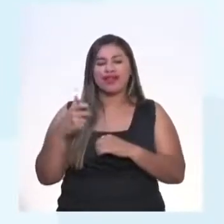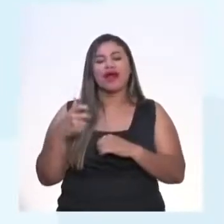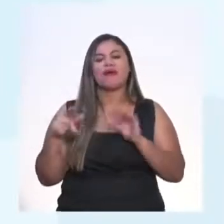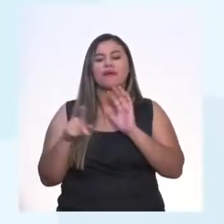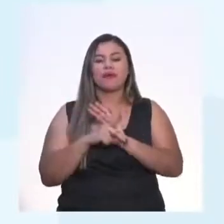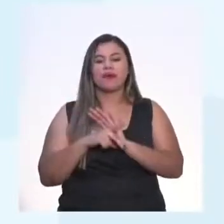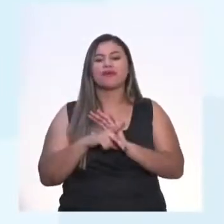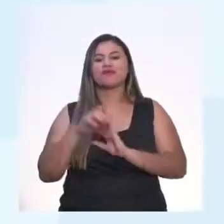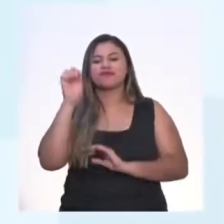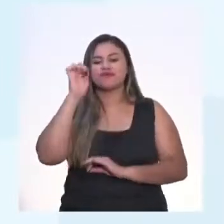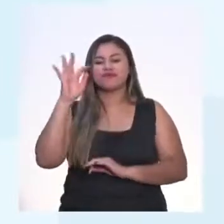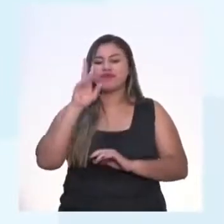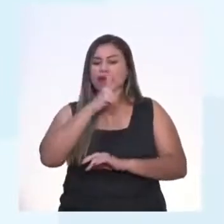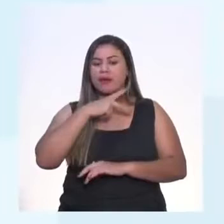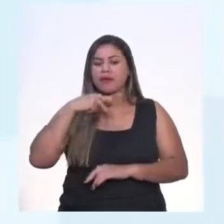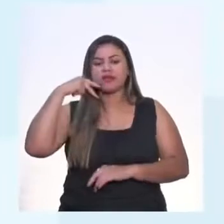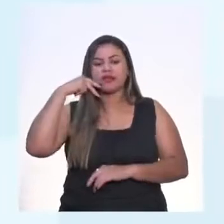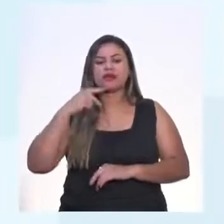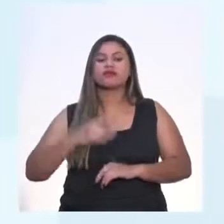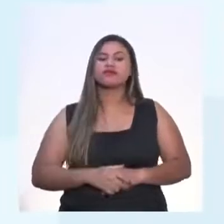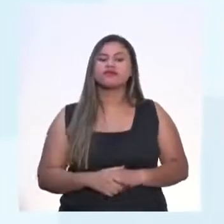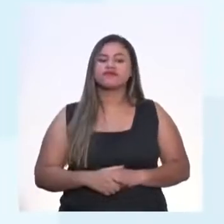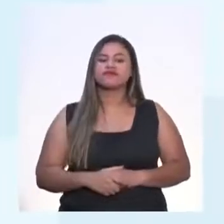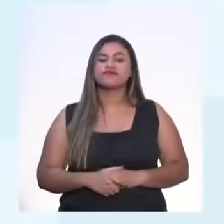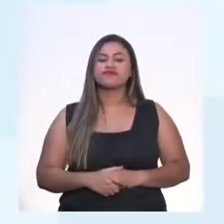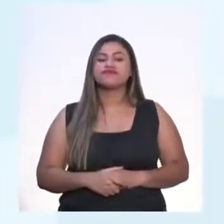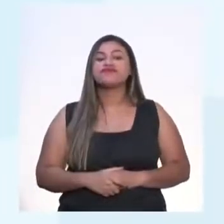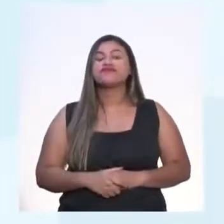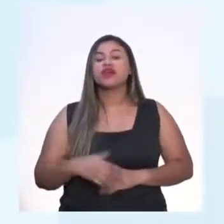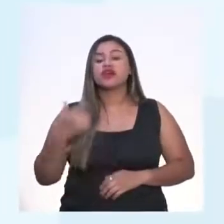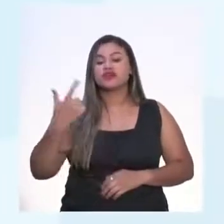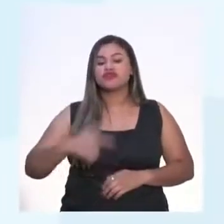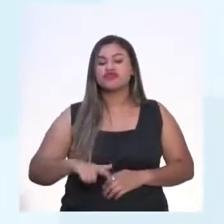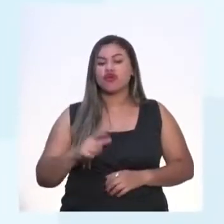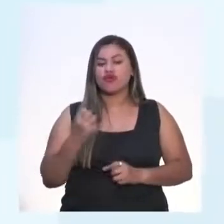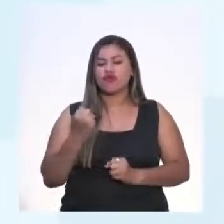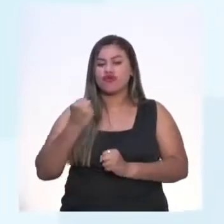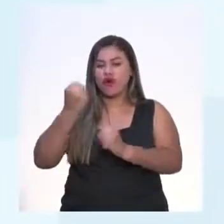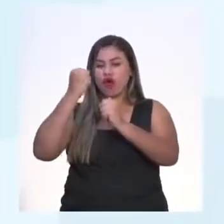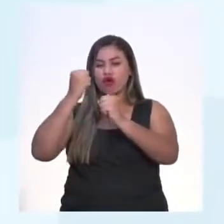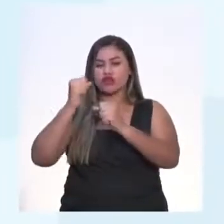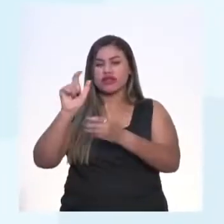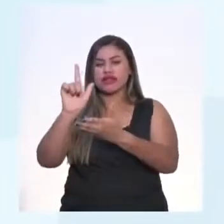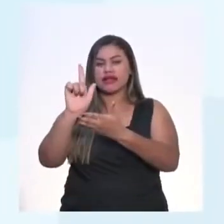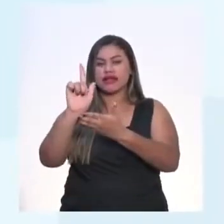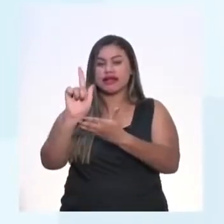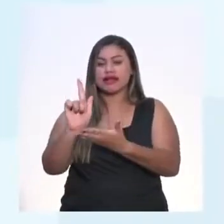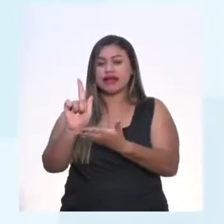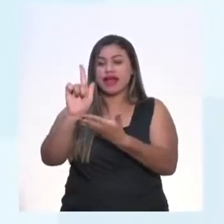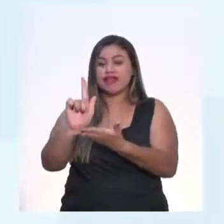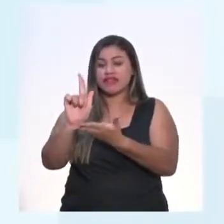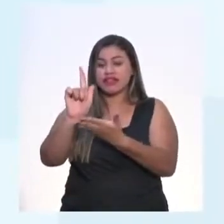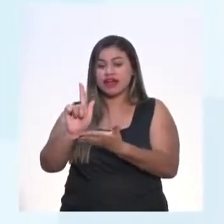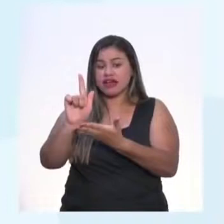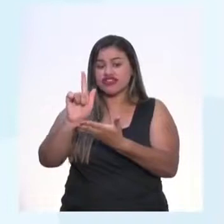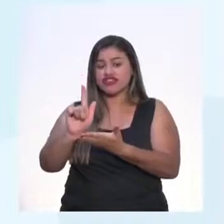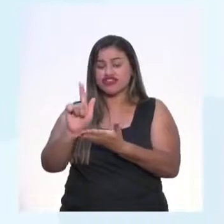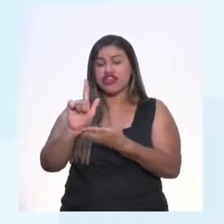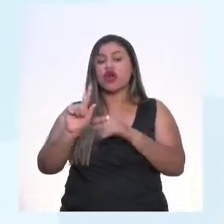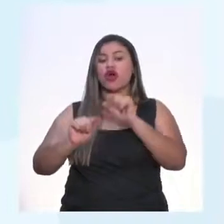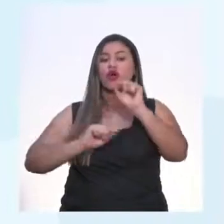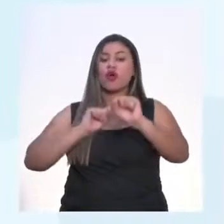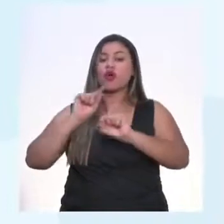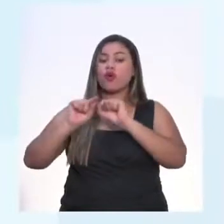esse teorema. Eu tenho outra. Eu tenho ali, ó, que é a força, que é a da gravidade, né? A lei da gravidade. Que a força é